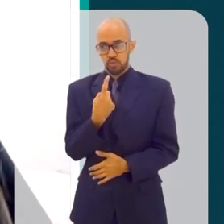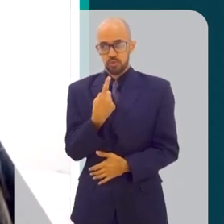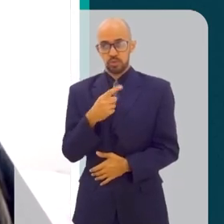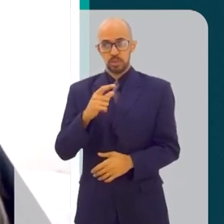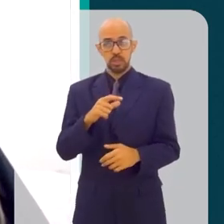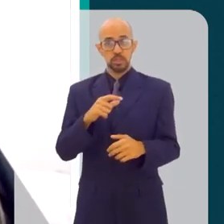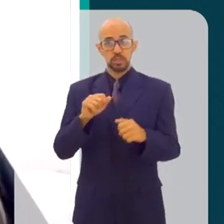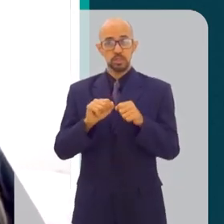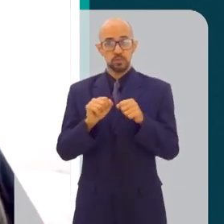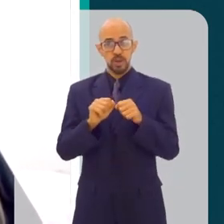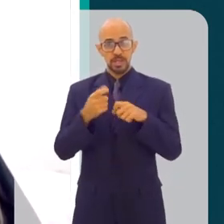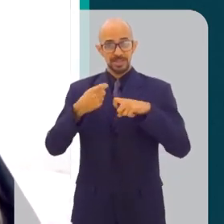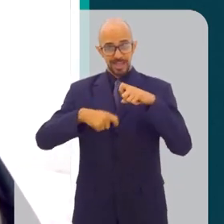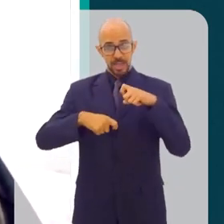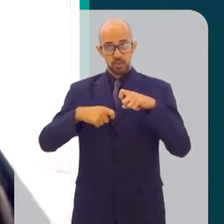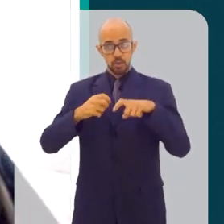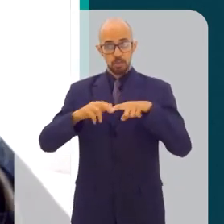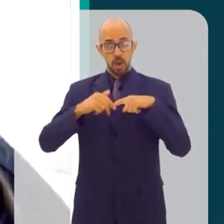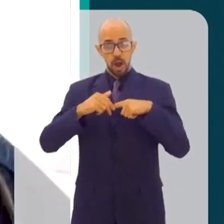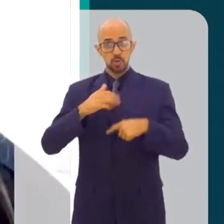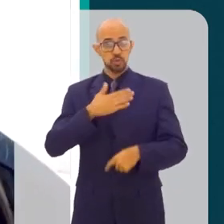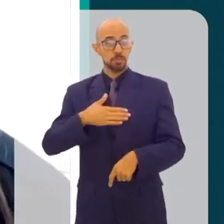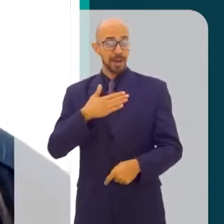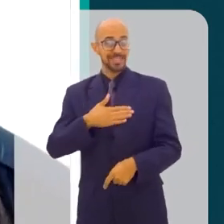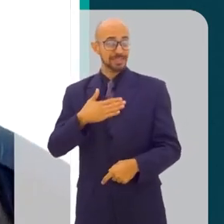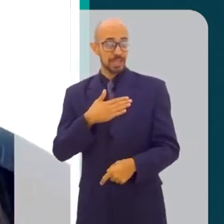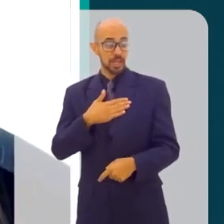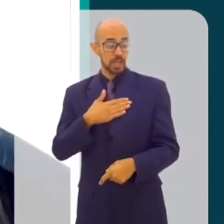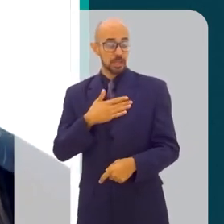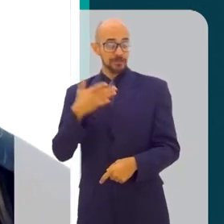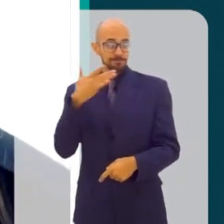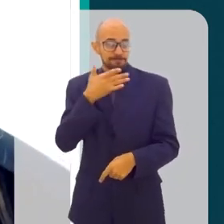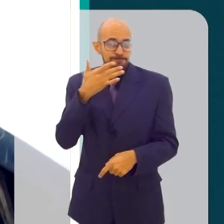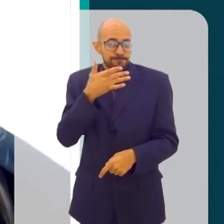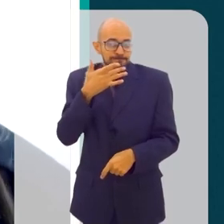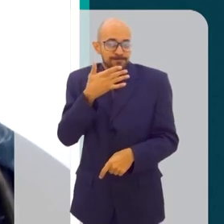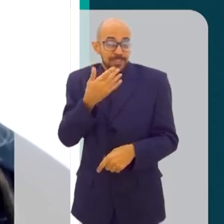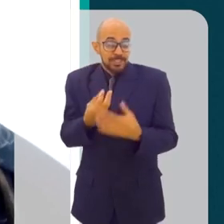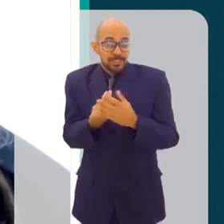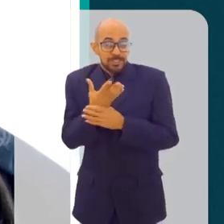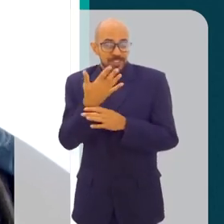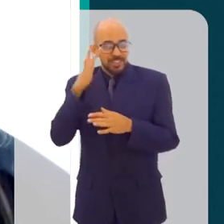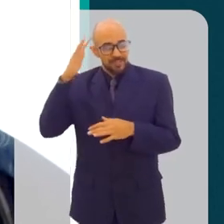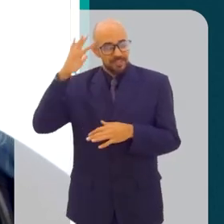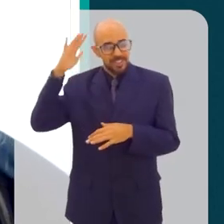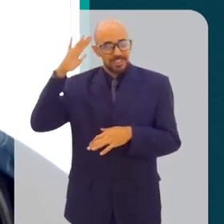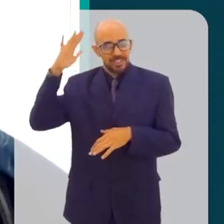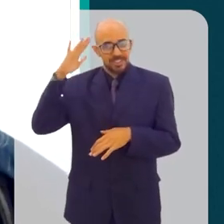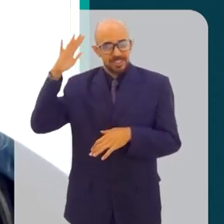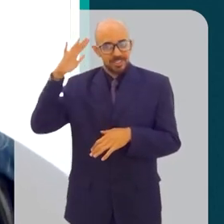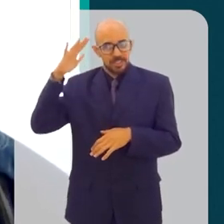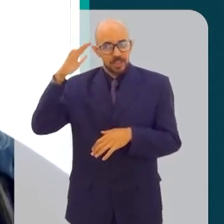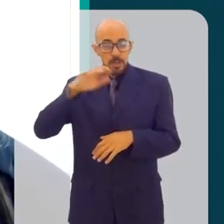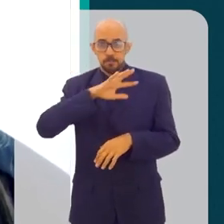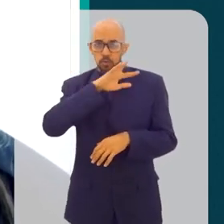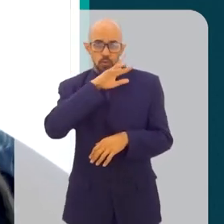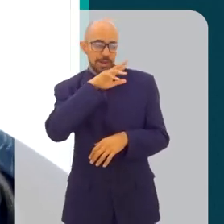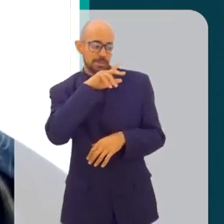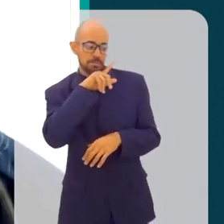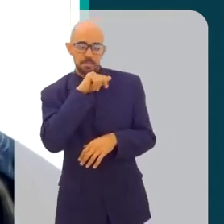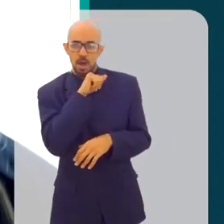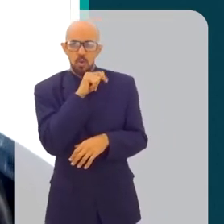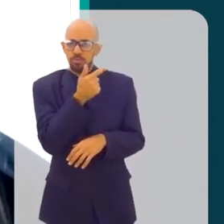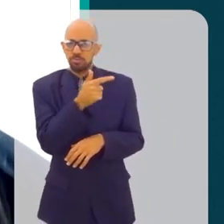que transamos por prazer. E nós ficamos lá dentro da nossa cabeça criando fantasias.